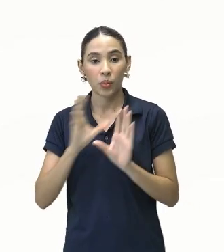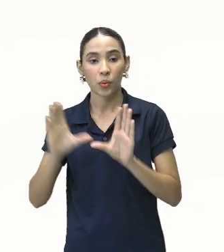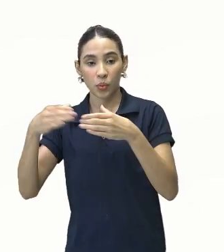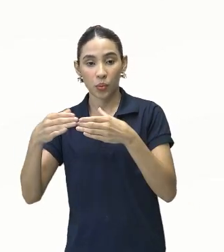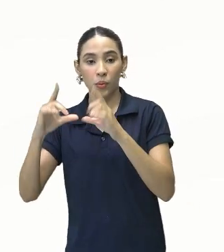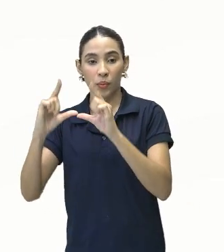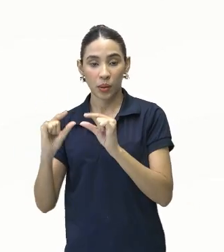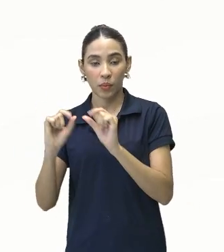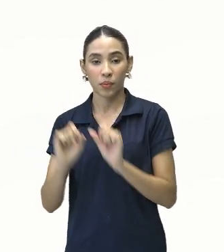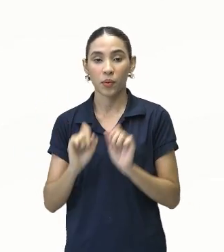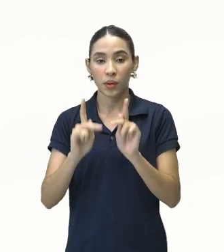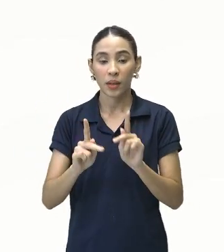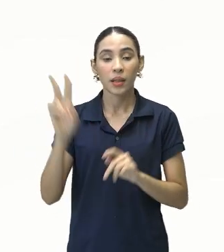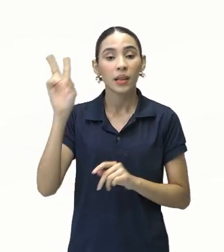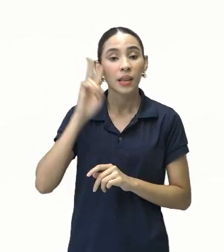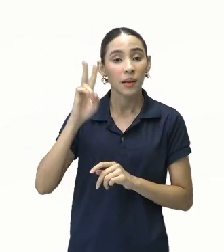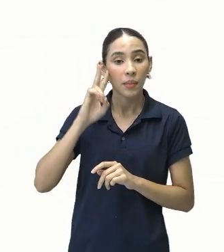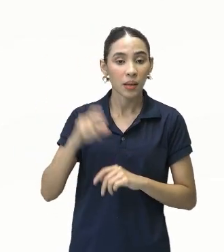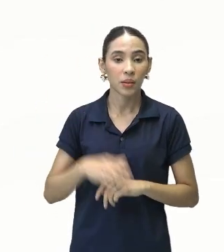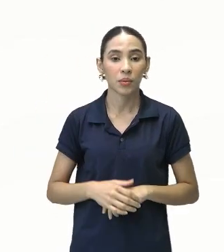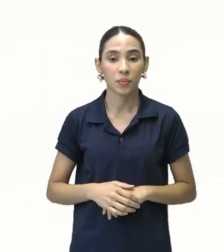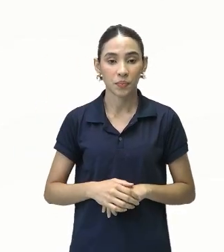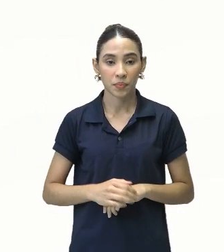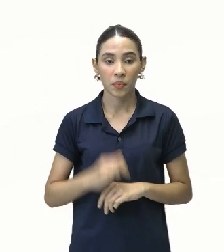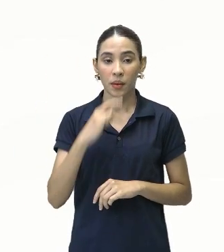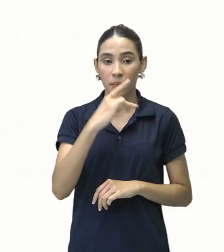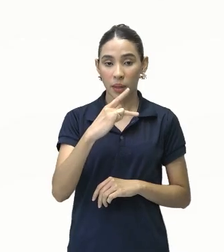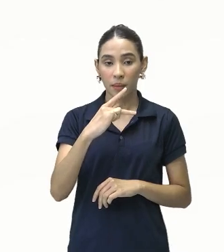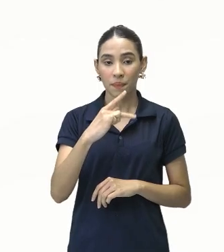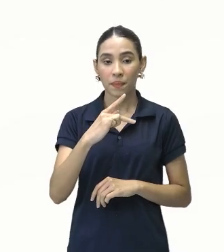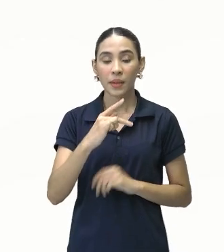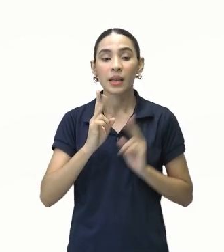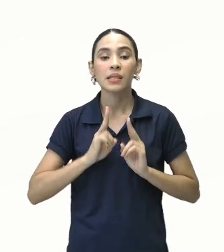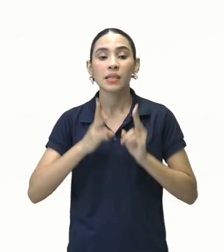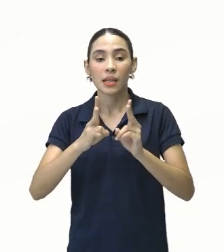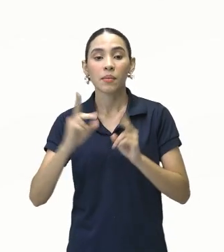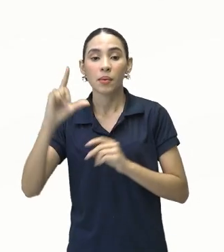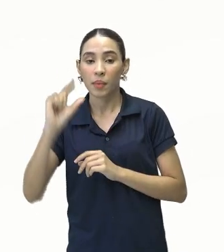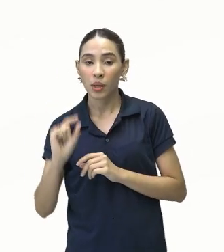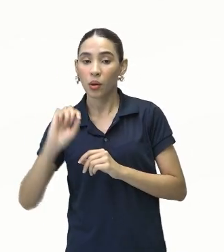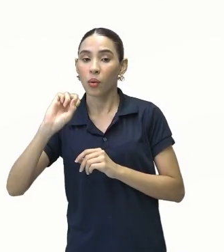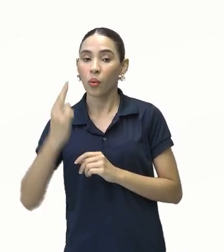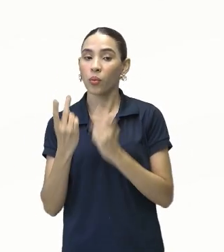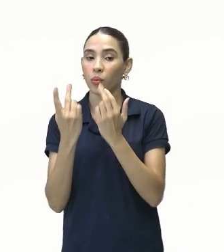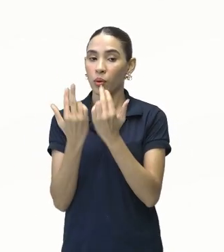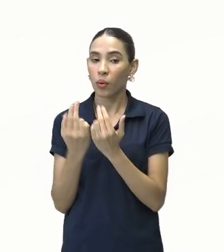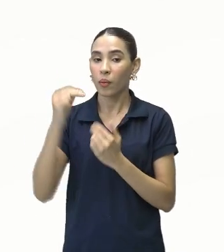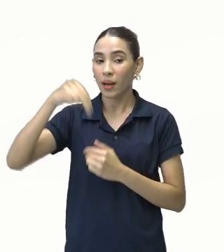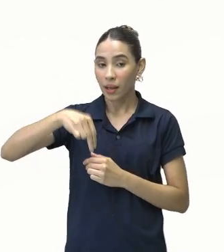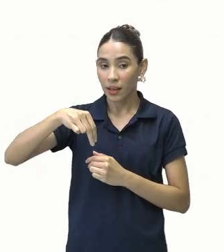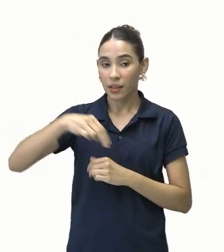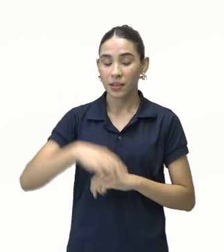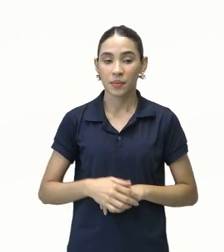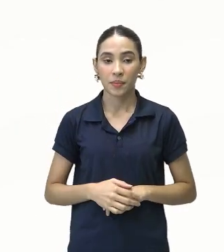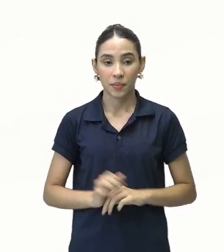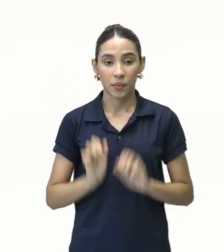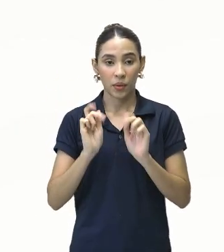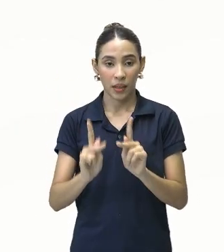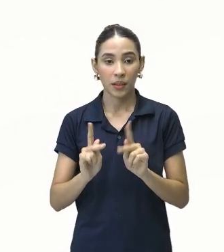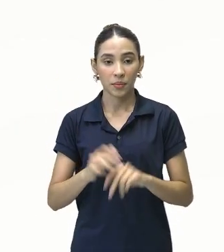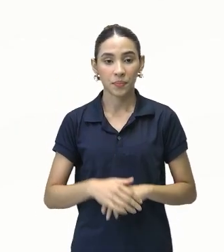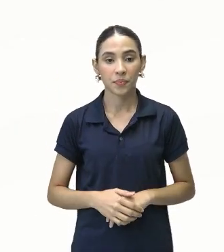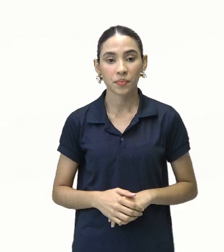grupo, tá bom? Lembrando que P será sempre menor ou igual a N, tá